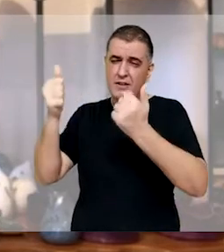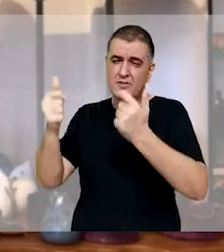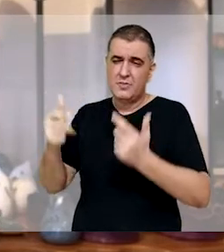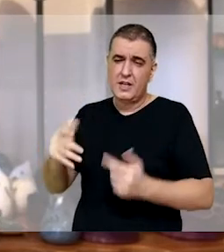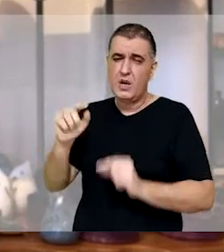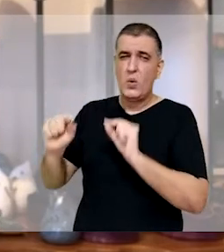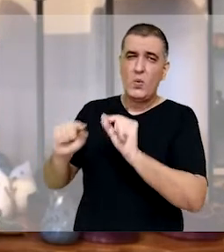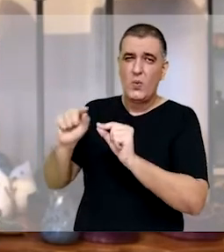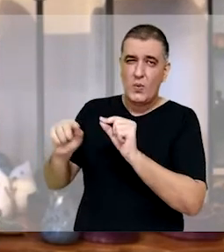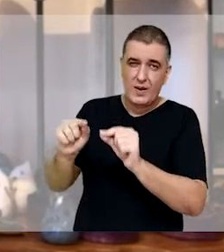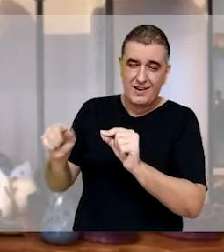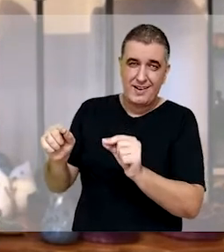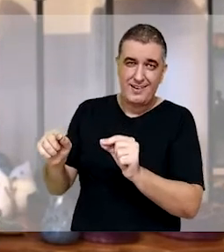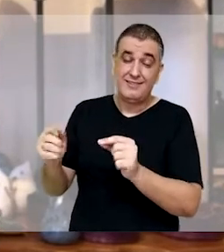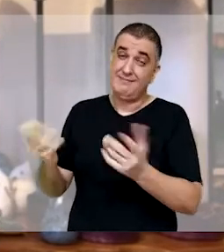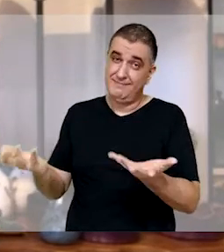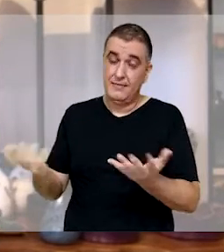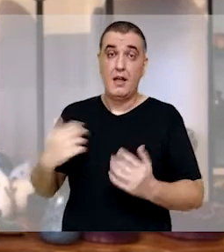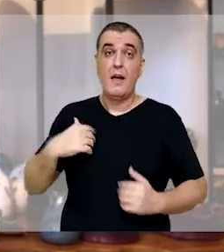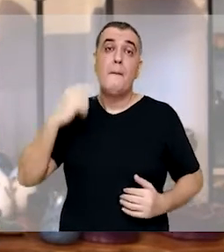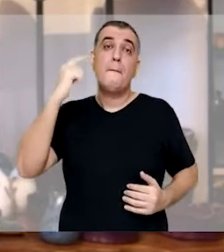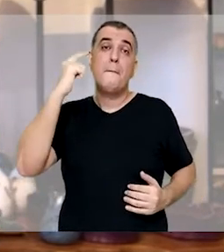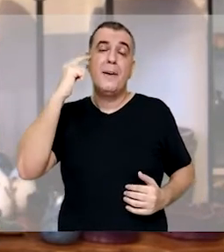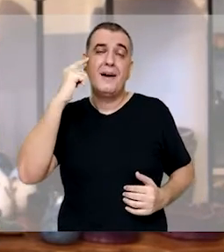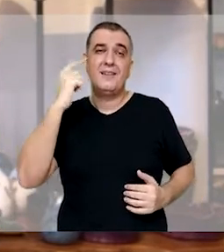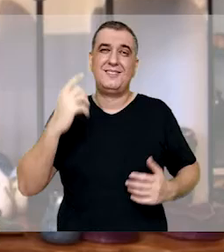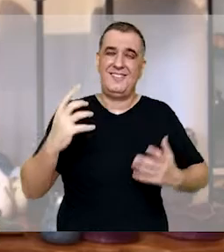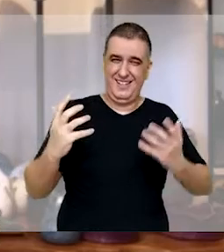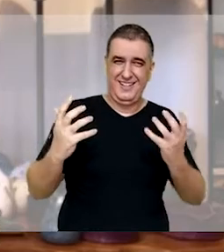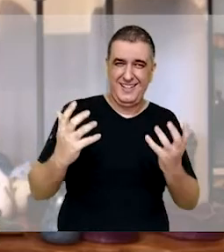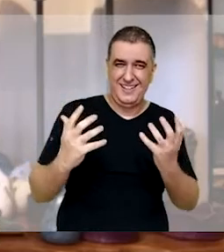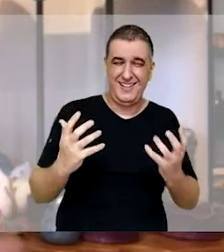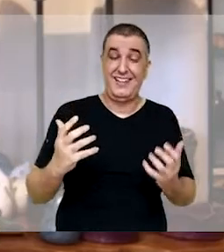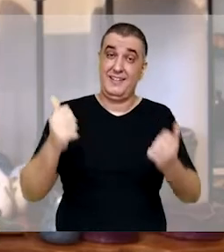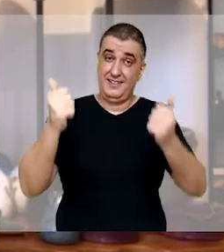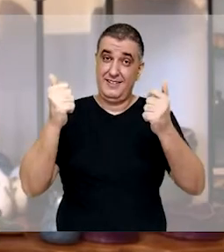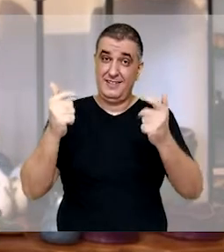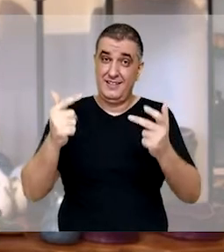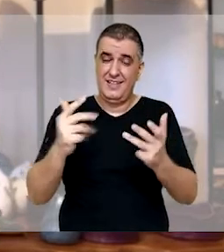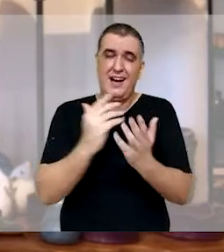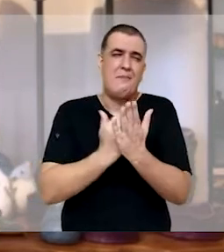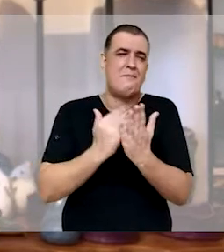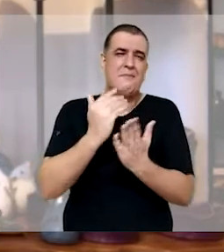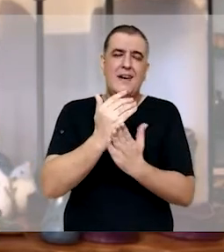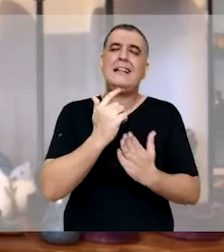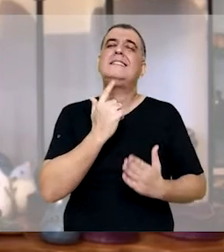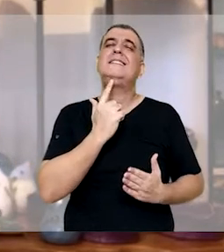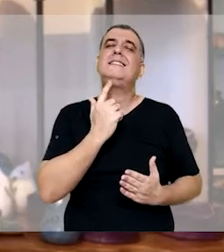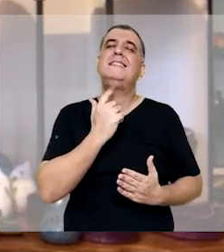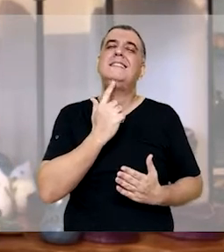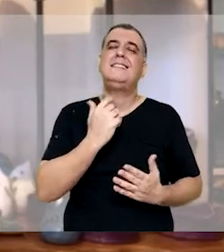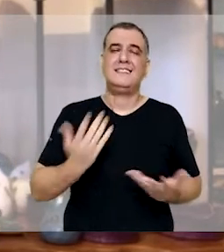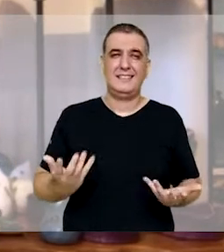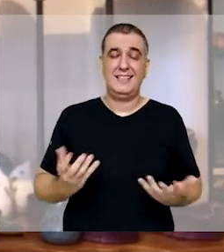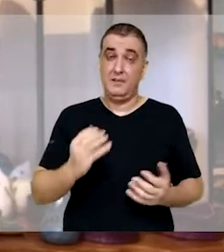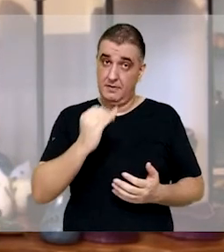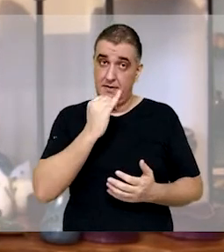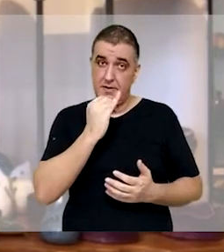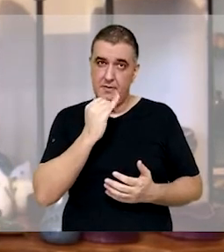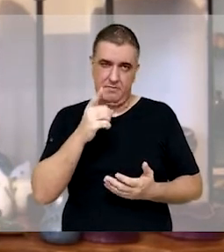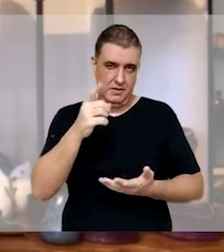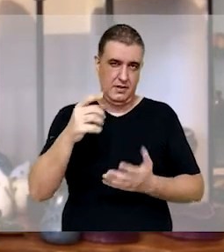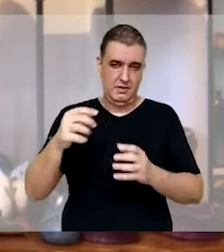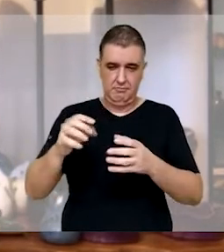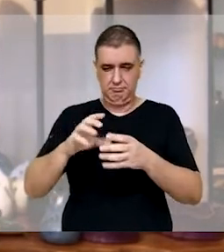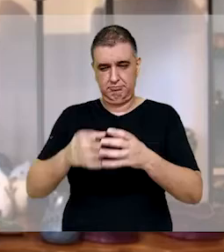quer contar, né? Eu gostaria muito de conseguir contar mais histórias através dos utilitários, porque o utilitário é uma coisa que qualquer pessoa